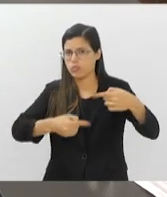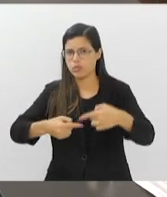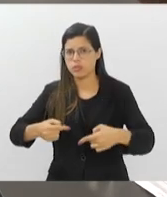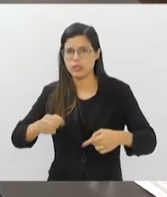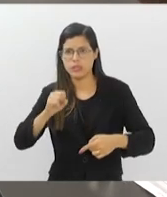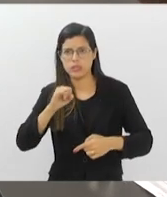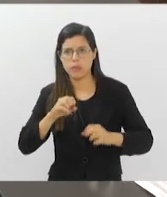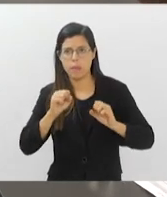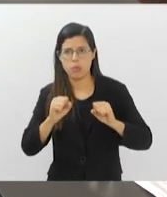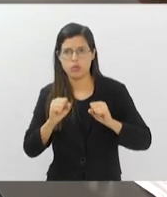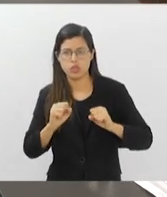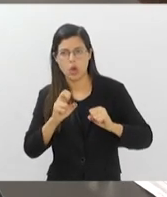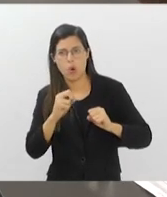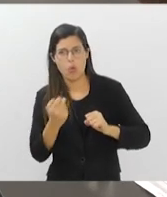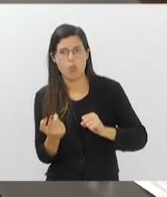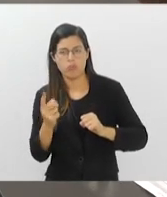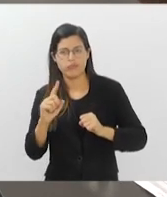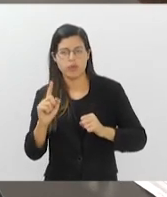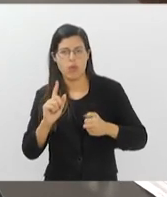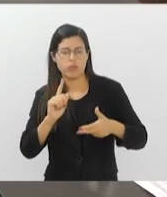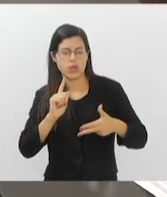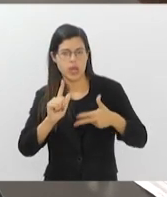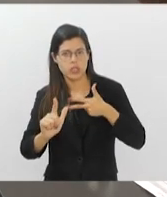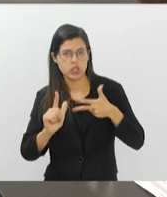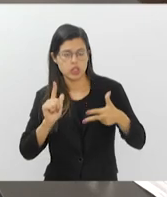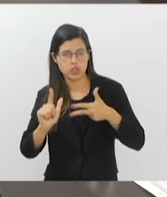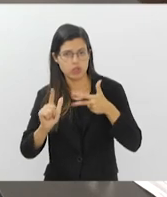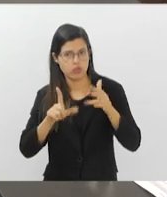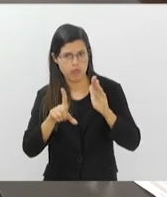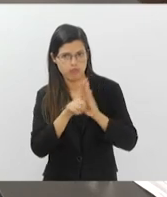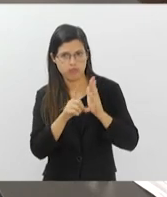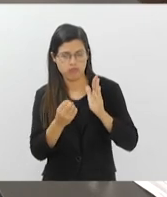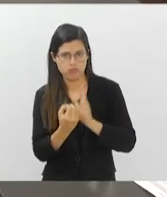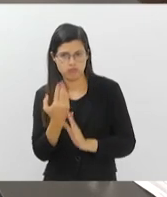podia ou não legislar sobre se a merenda escolar